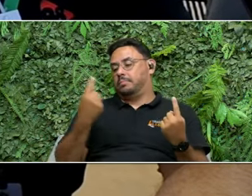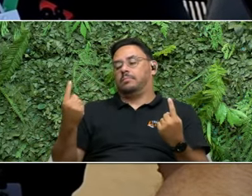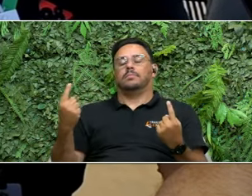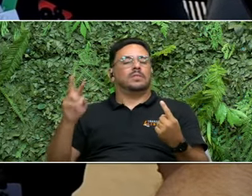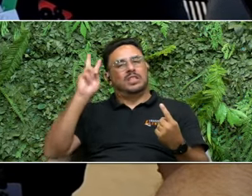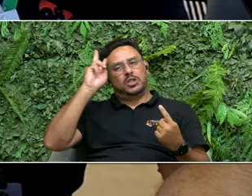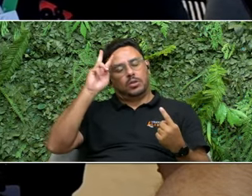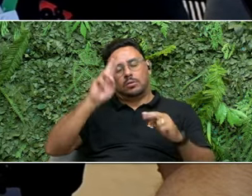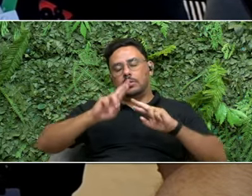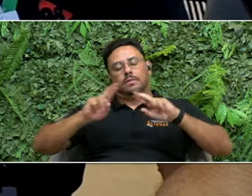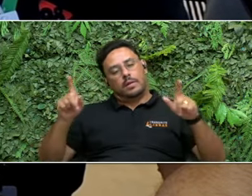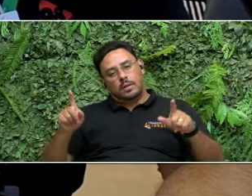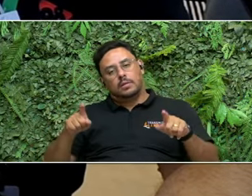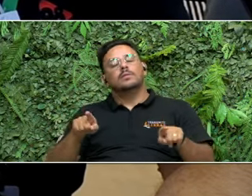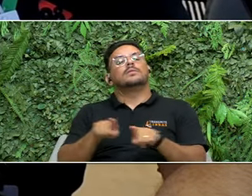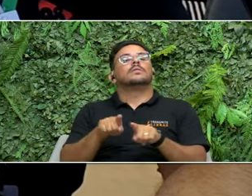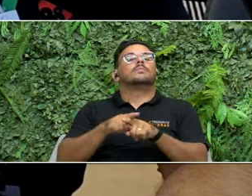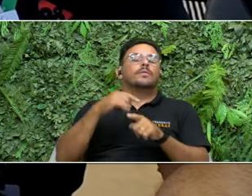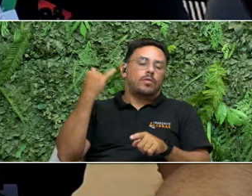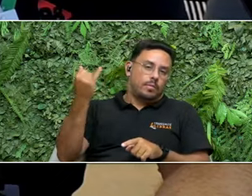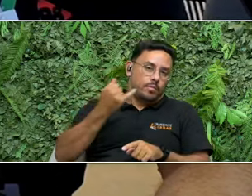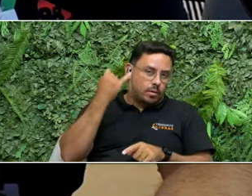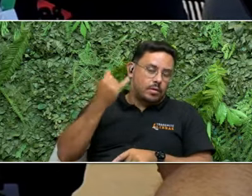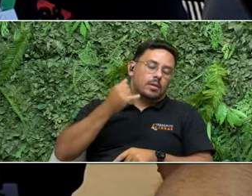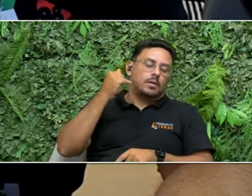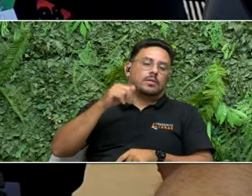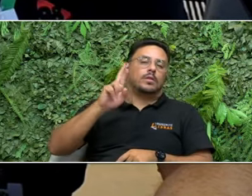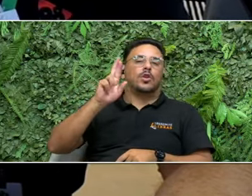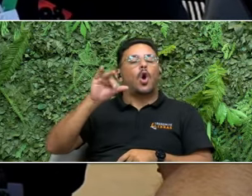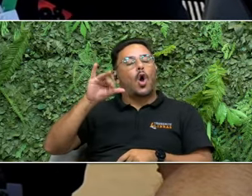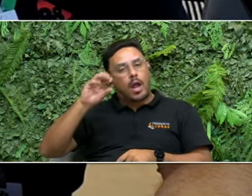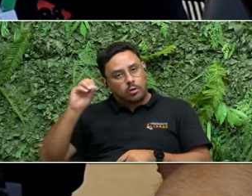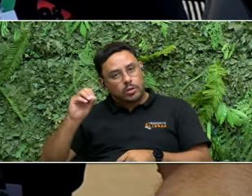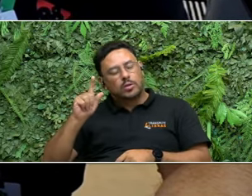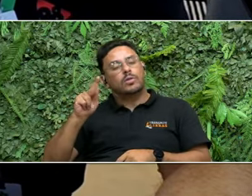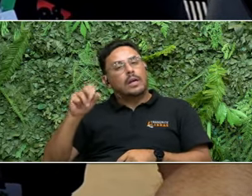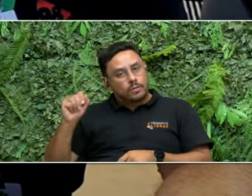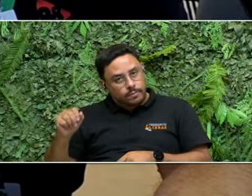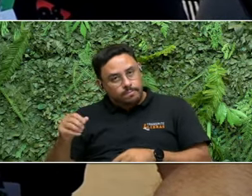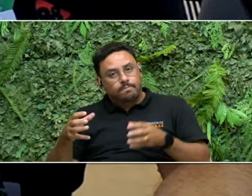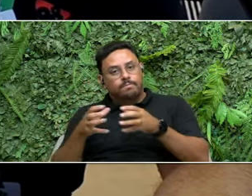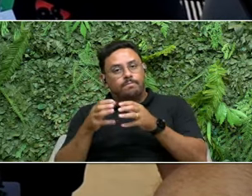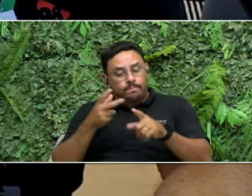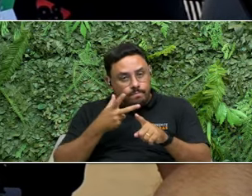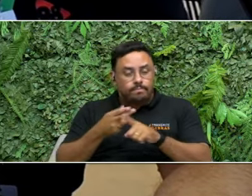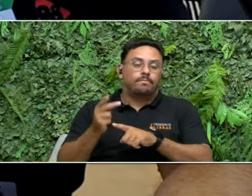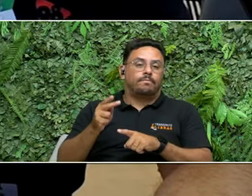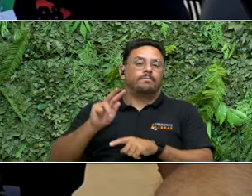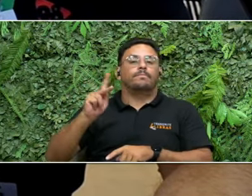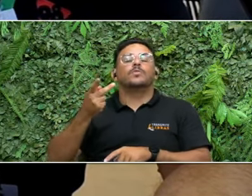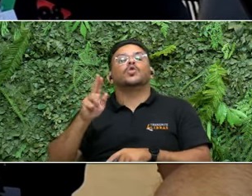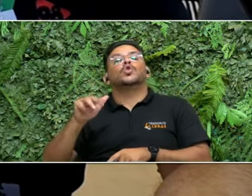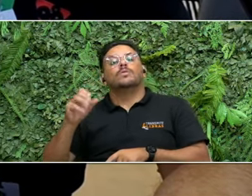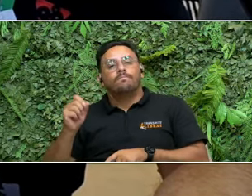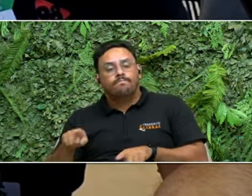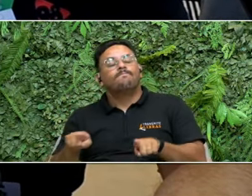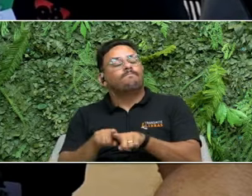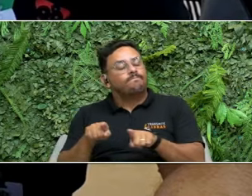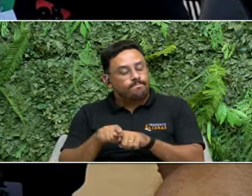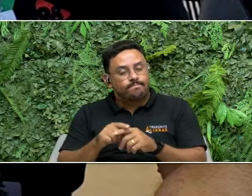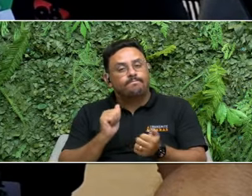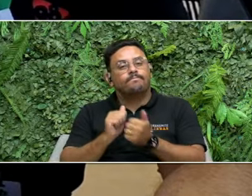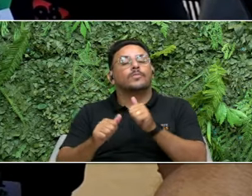um tem a sua história assim como foi importante o Ronaldinho Gaúcho naquele time campeão da Libertadores o hul é um é um jogador